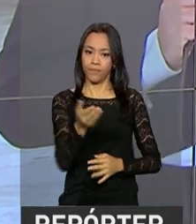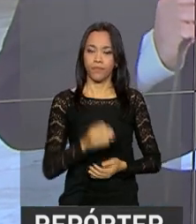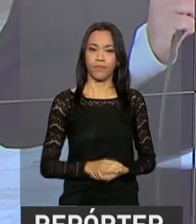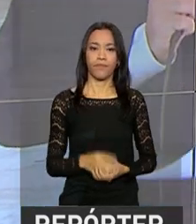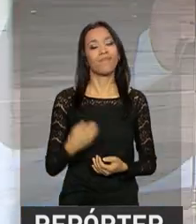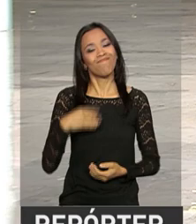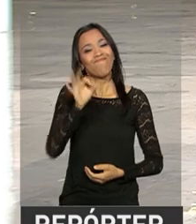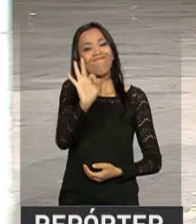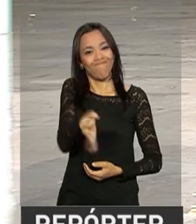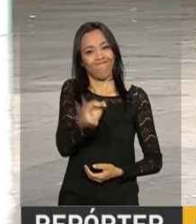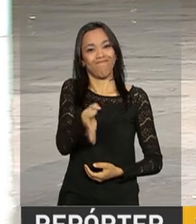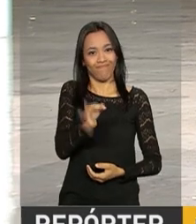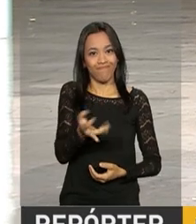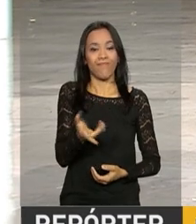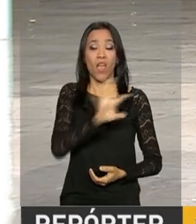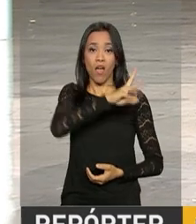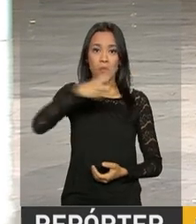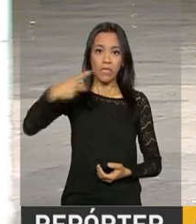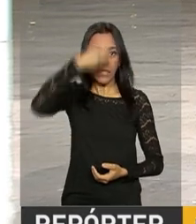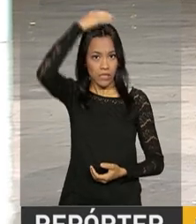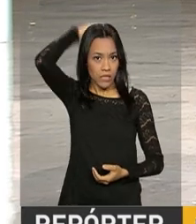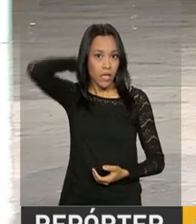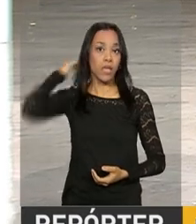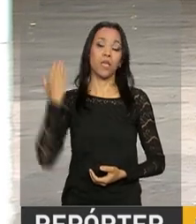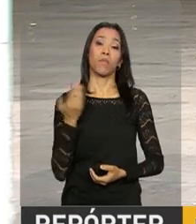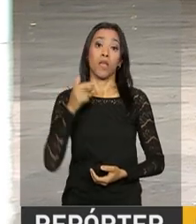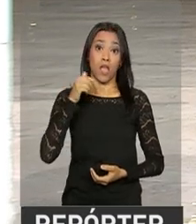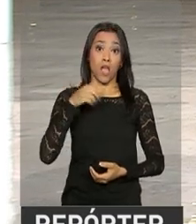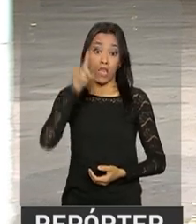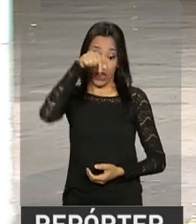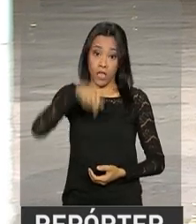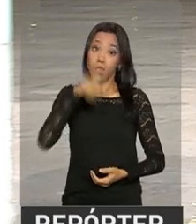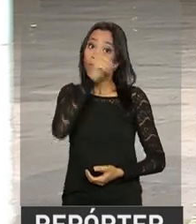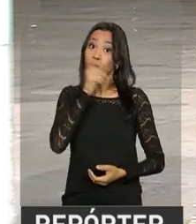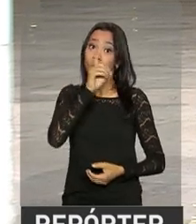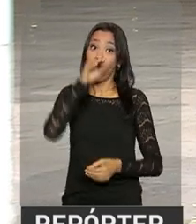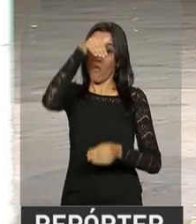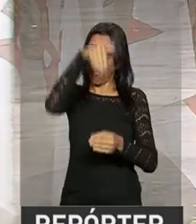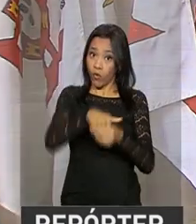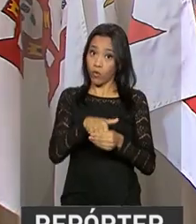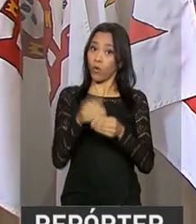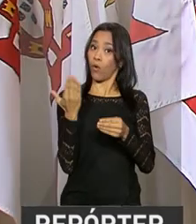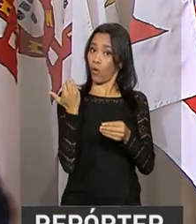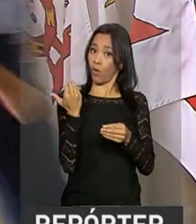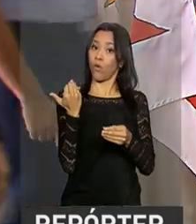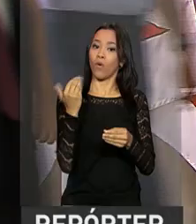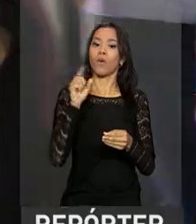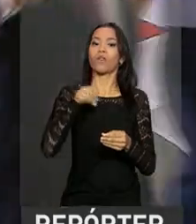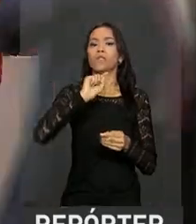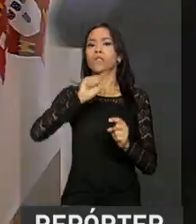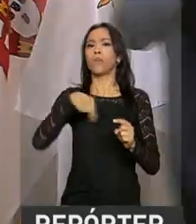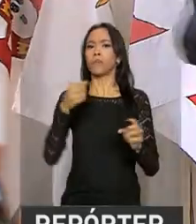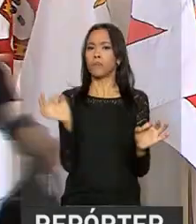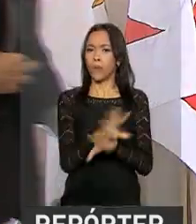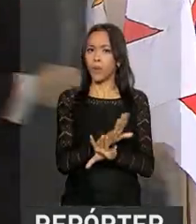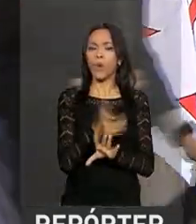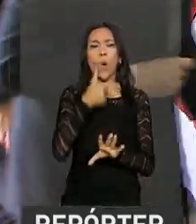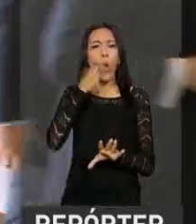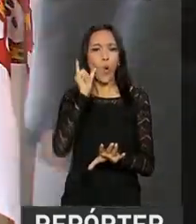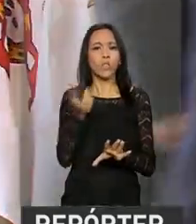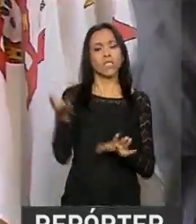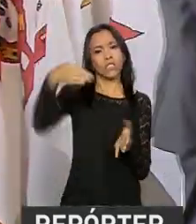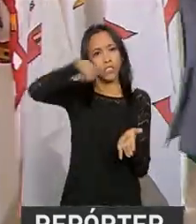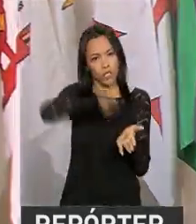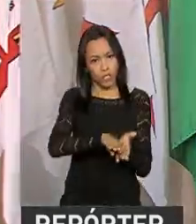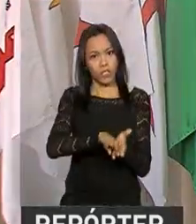Renato Exatamente isso o presidente Michel Temer votou neste domingo em São Paulo onde tem registro eleitoral e retornou ontem mesmo a